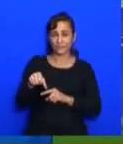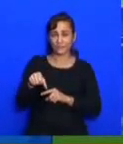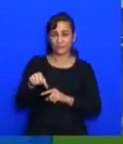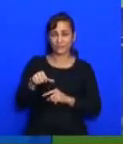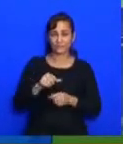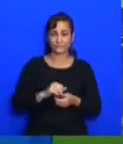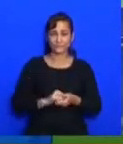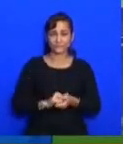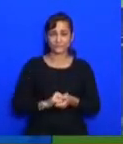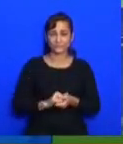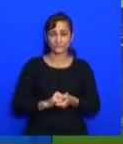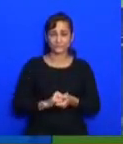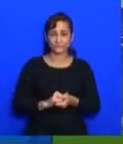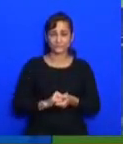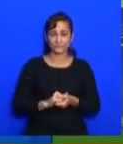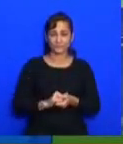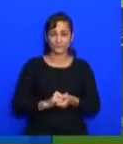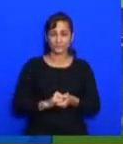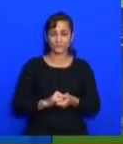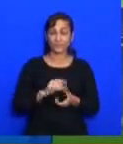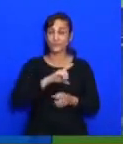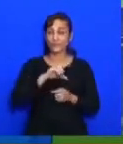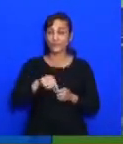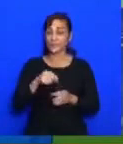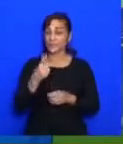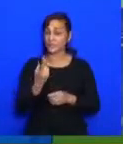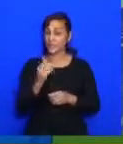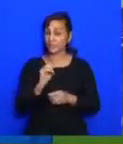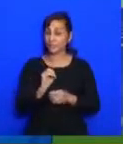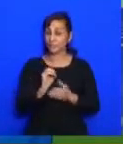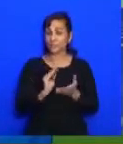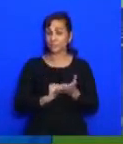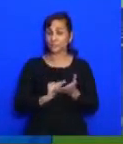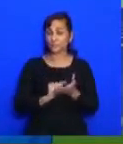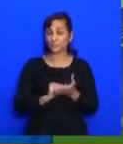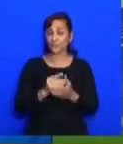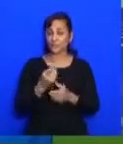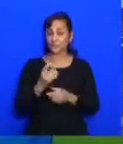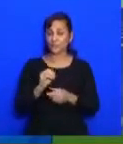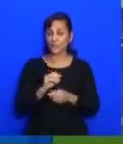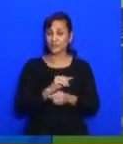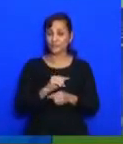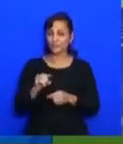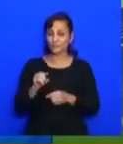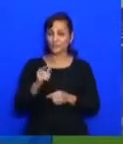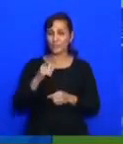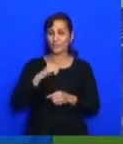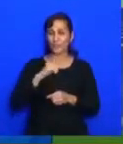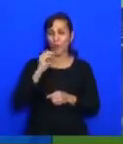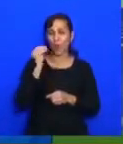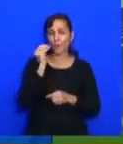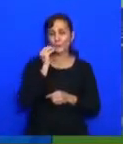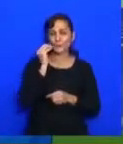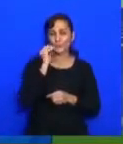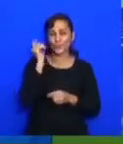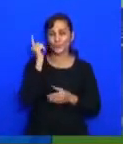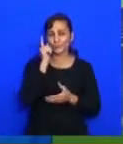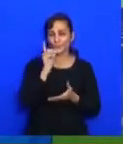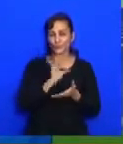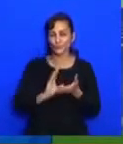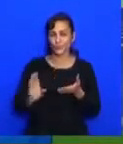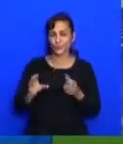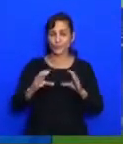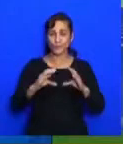Laranja, 89. Foram sorteados 10 números, faltam 10. Você ainda tem chances.